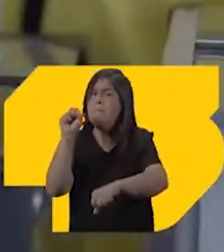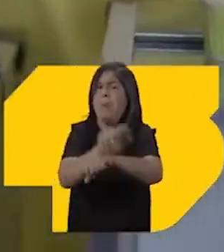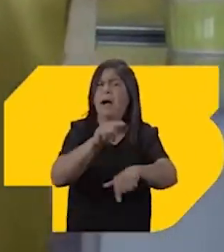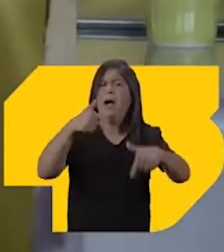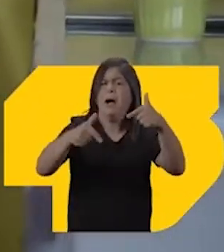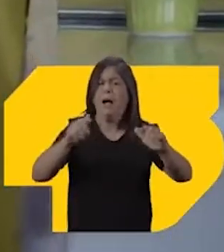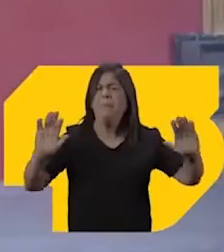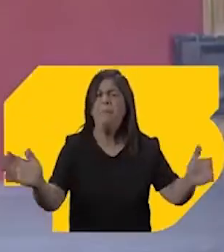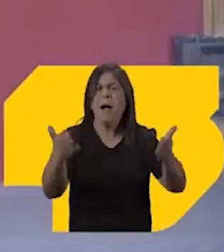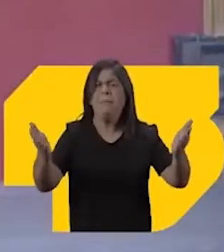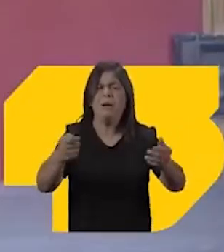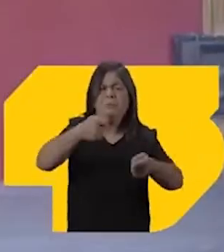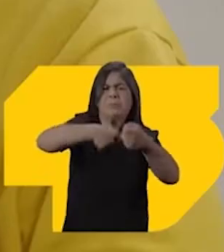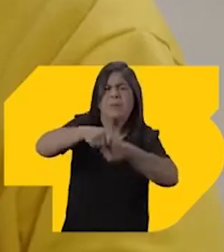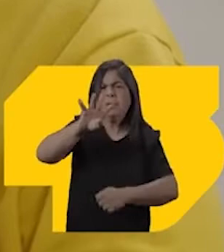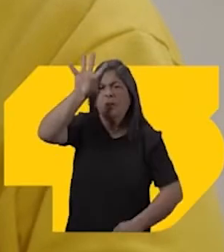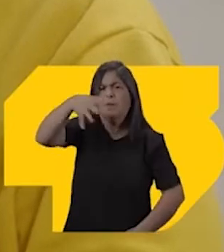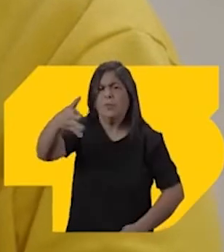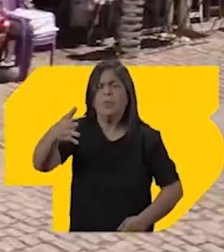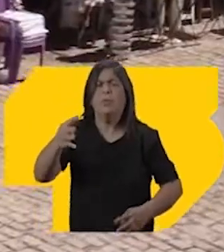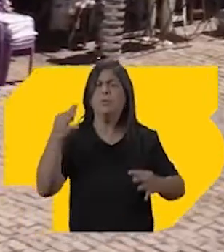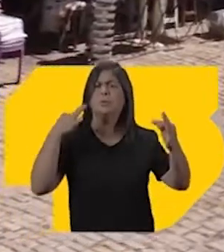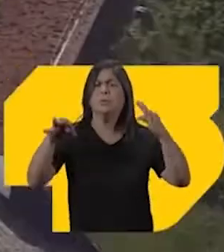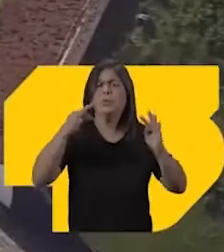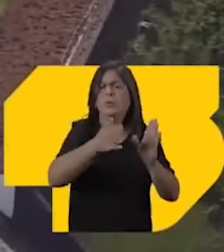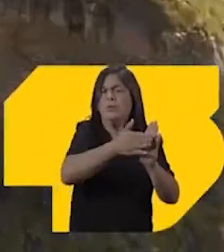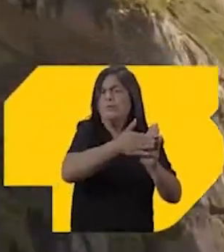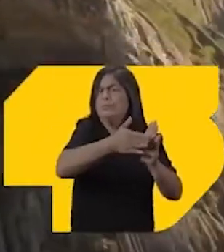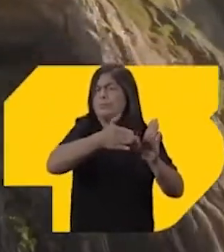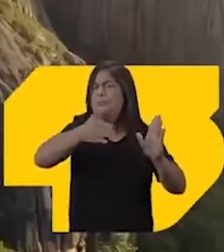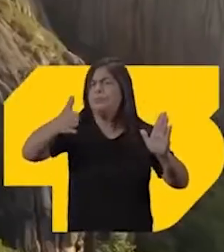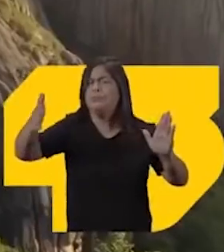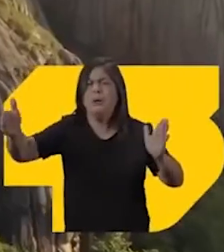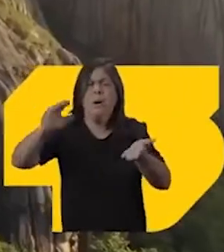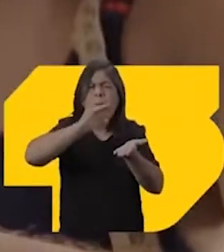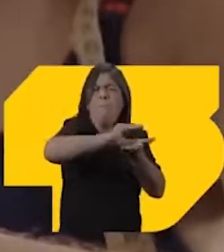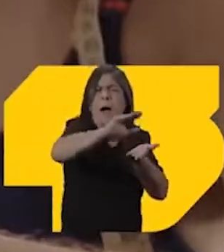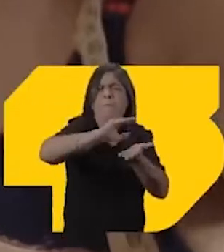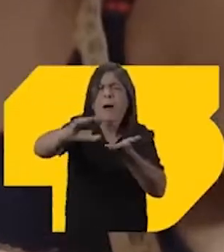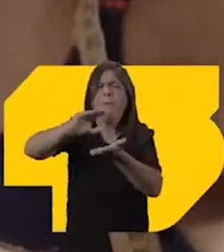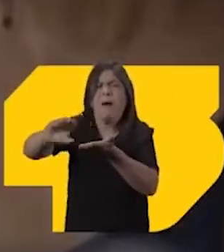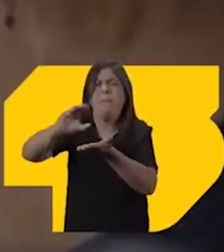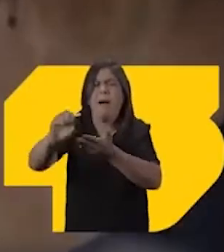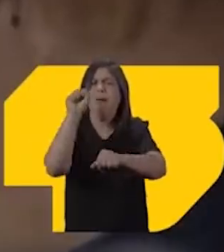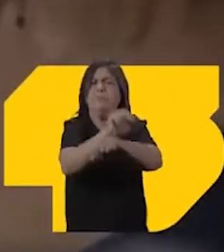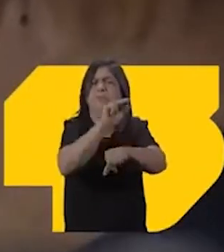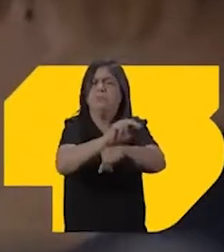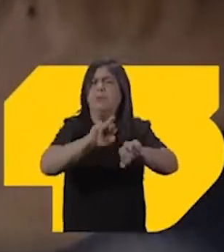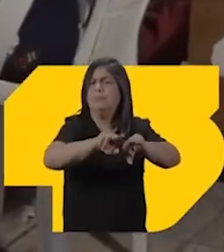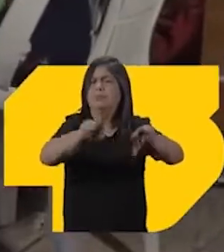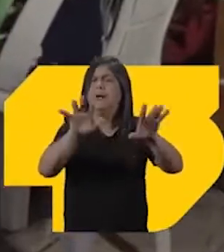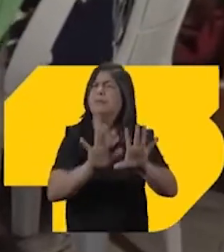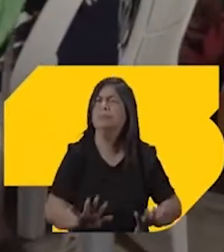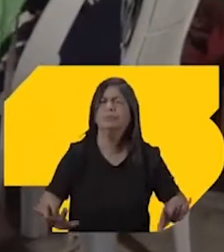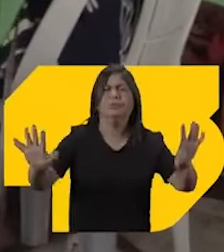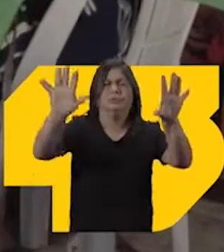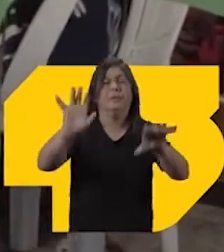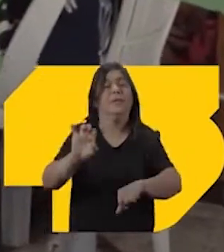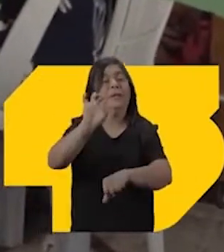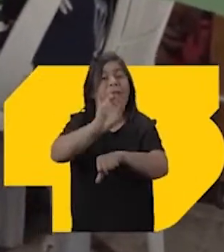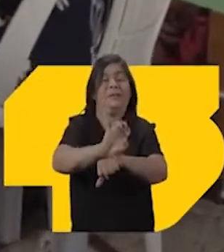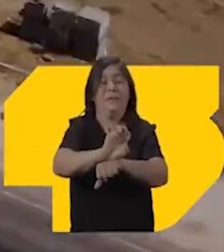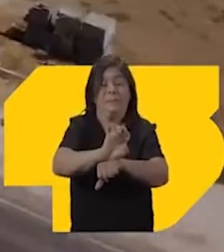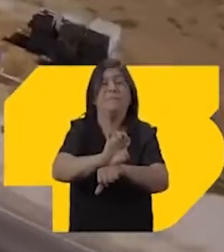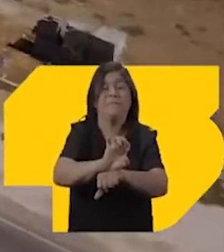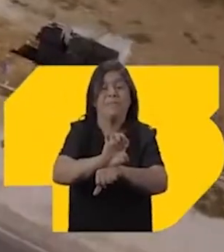Para estimular a economia, Pedro vai fazer o calendário turístico anual, fortalecendo os investimentos e a geração de empregos no setor em